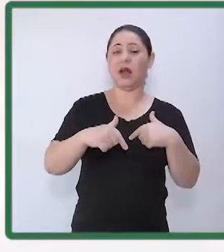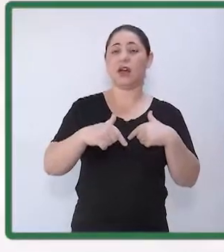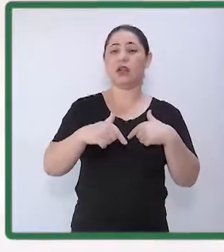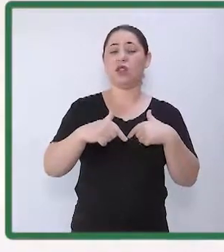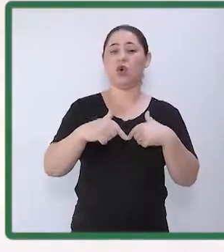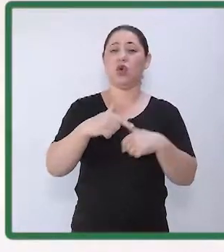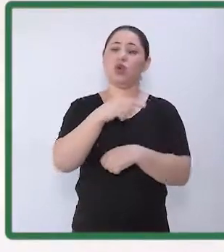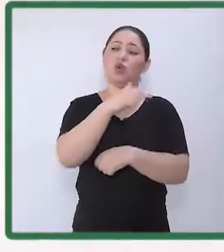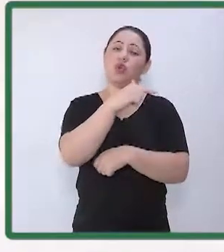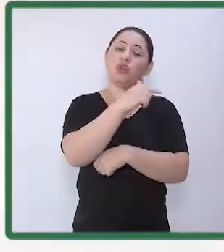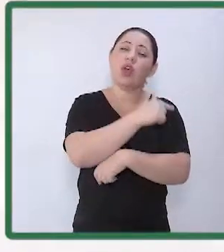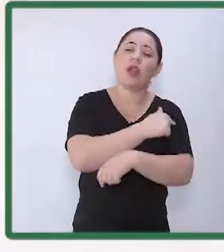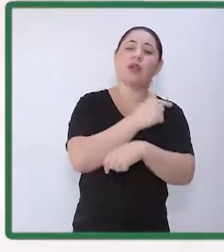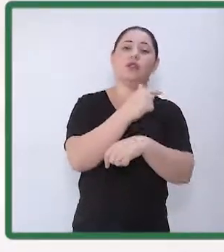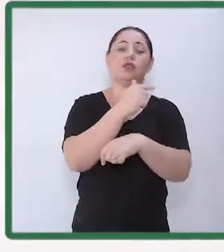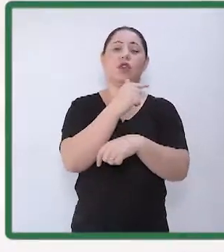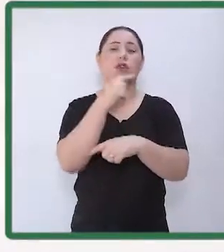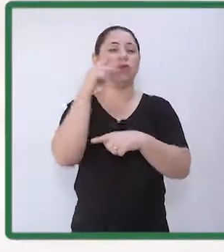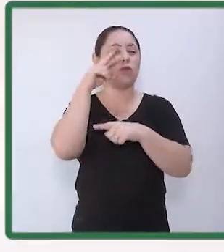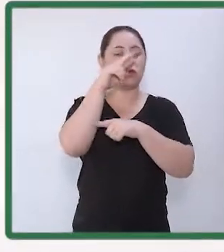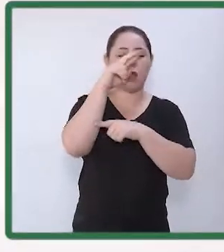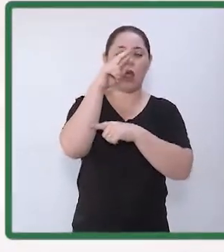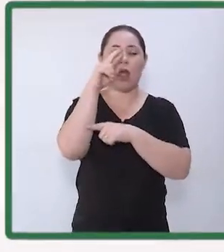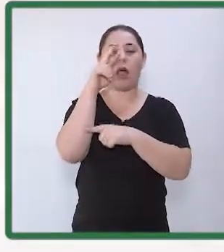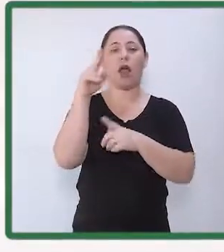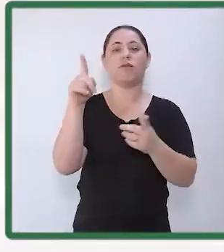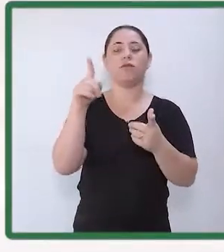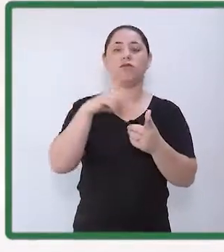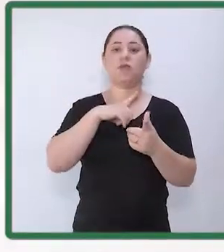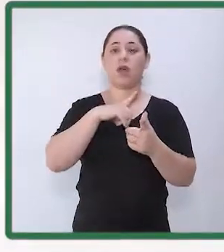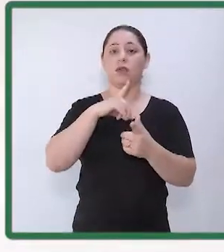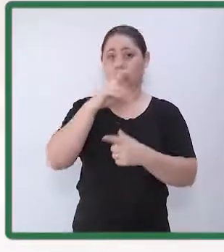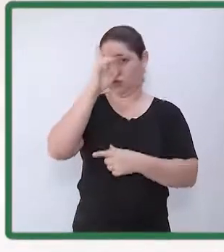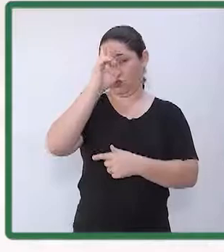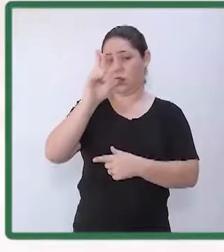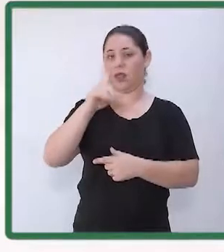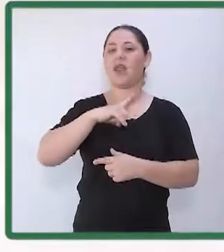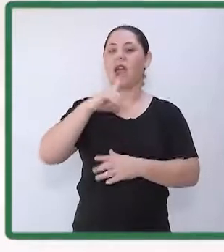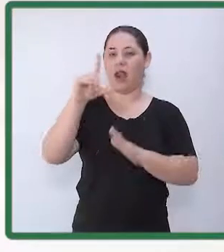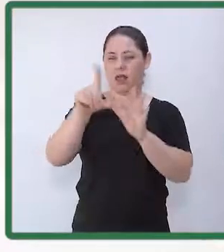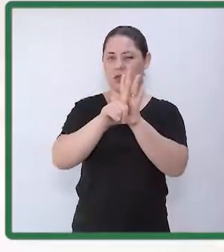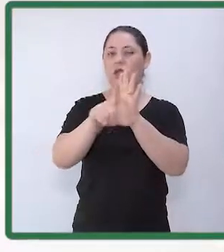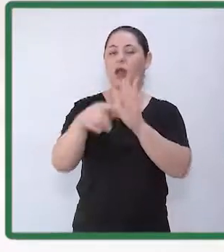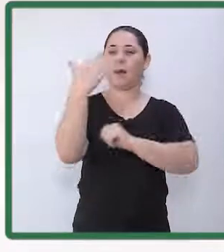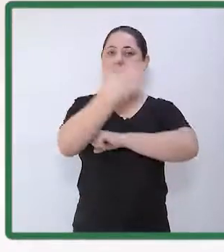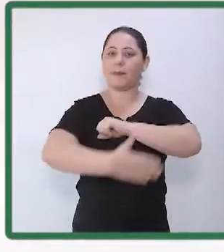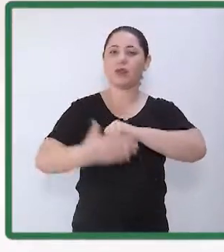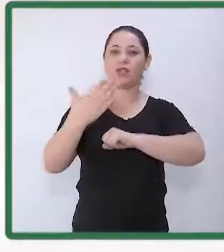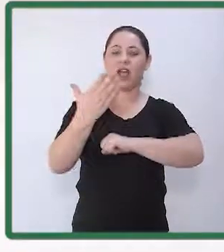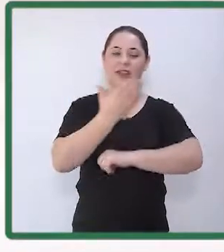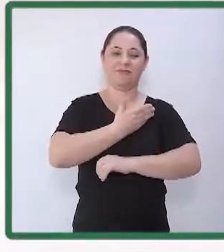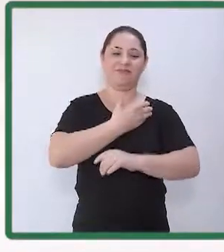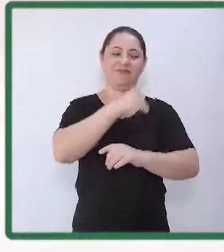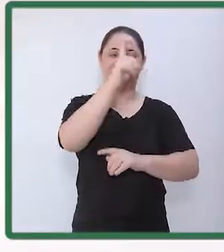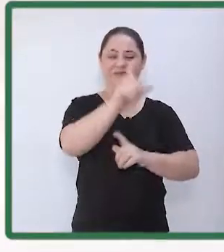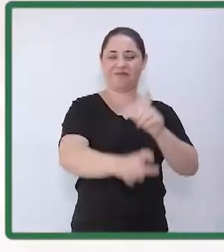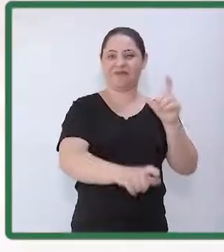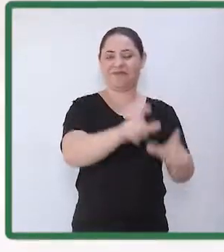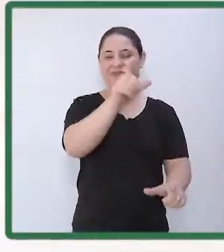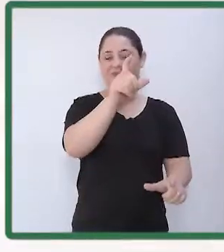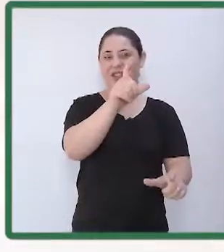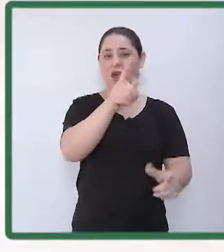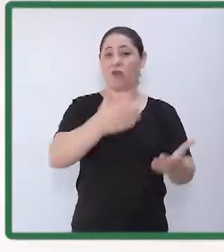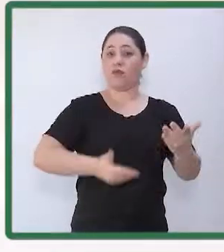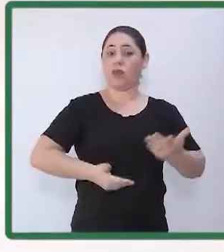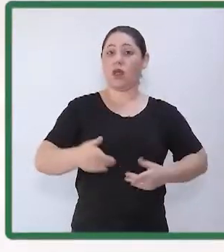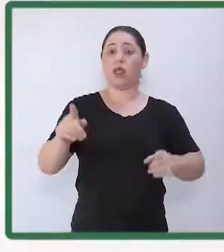o supervisor, ou o chefe, saber também que tem uma legislação que protege ali a colega, a